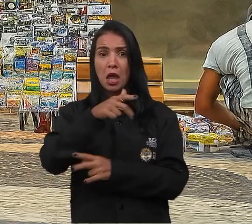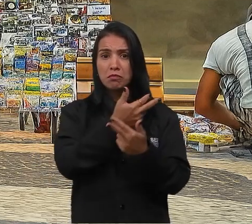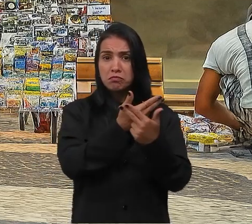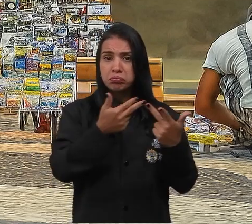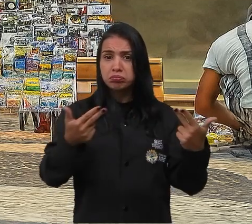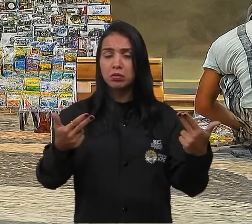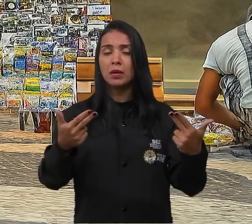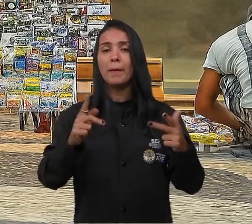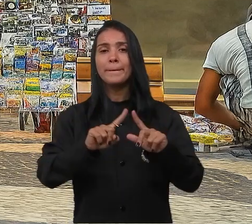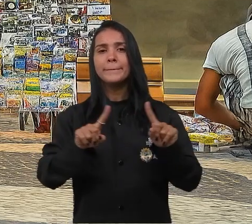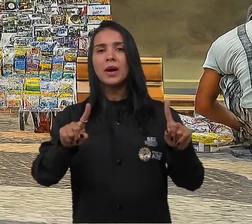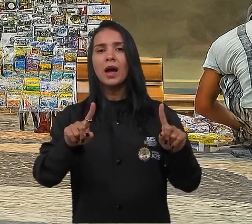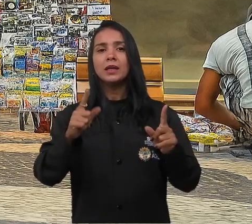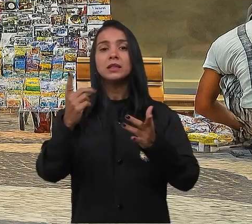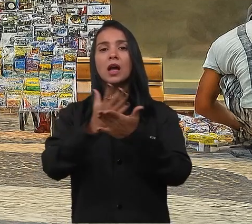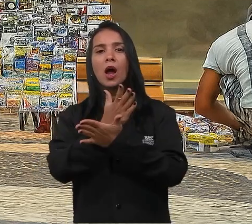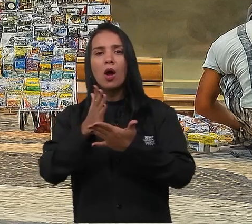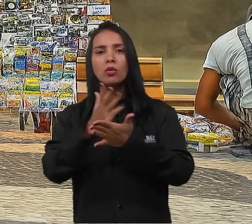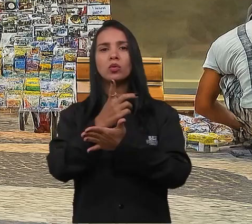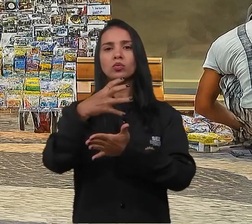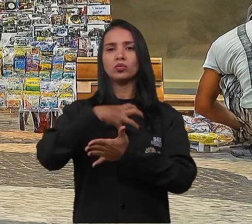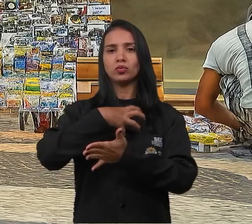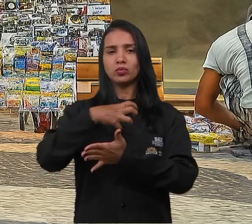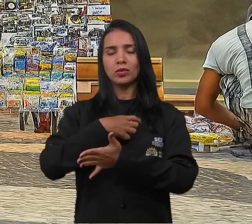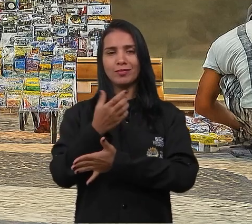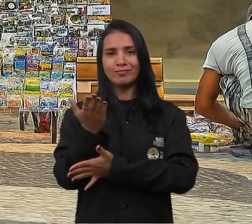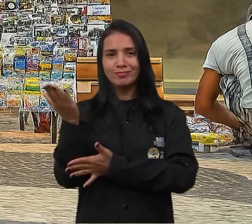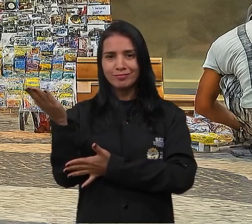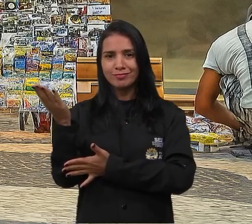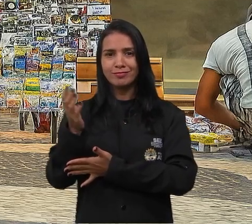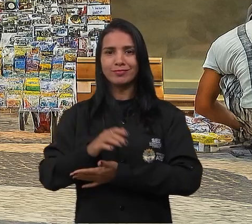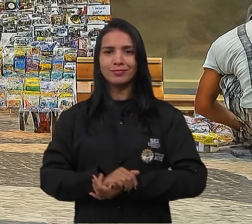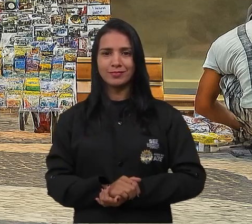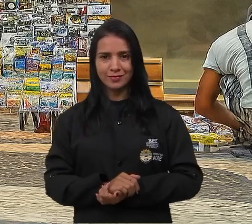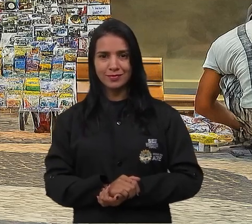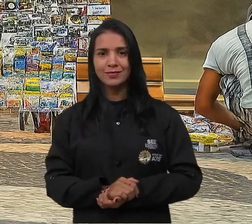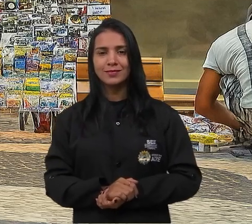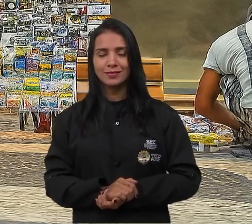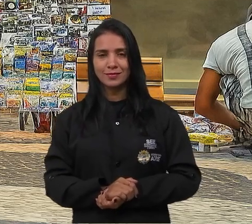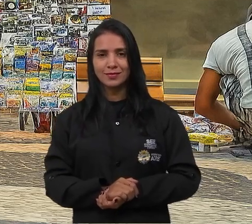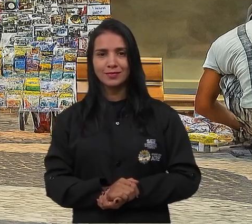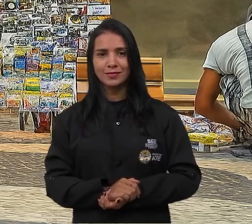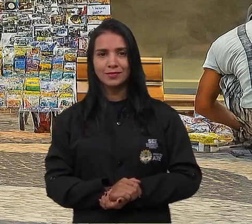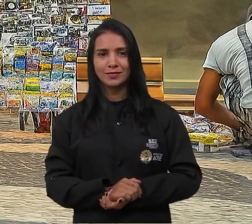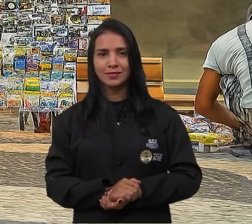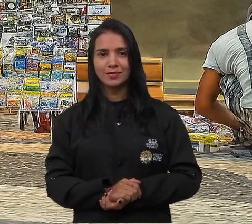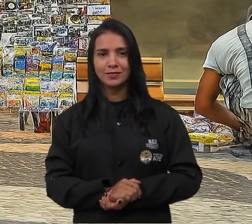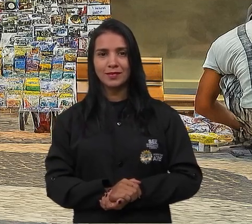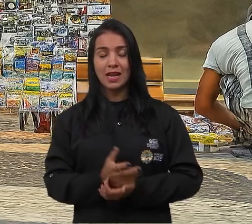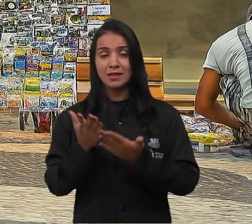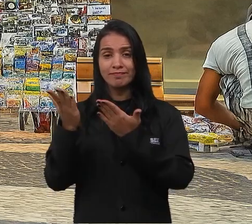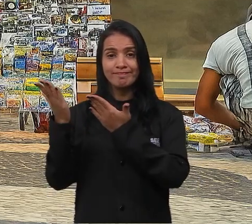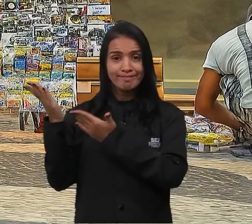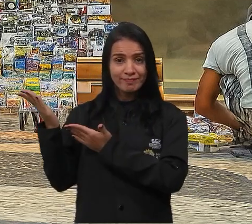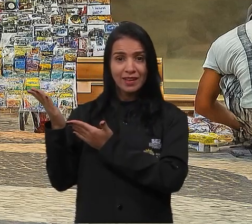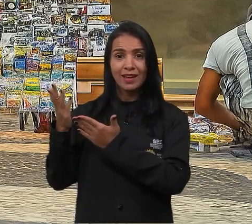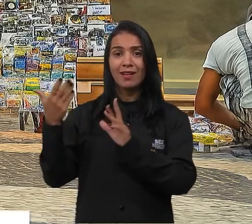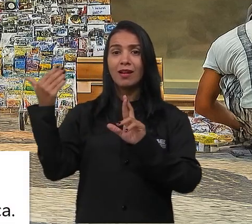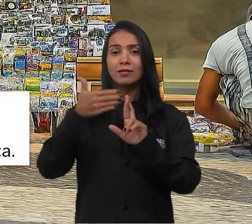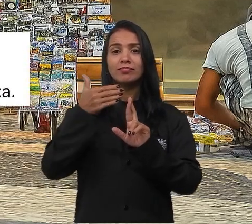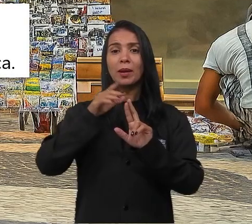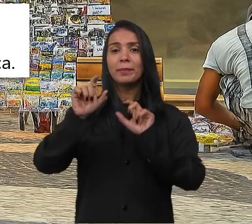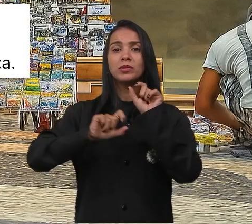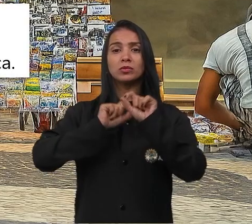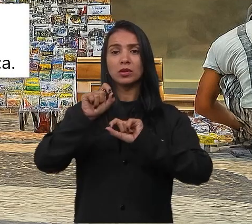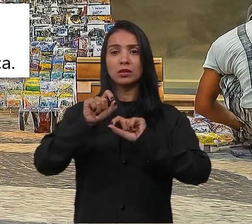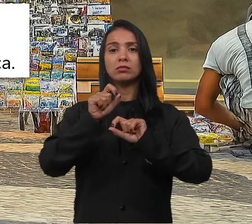são comercializados dessa maneira. Então, essa situação aqui, ela retrata justamente o quê?